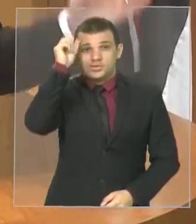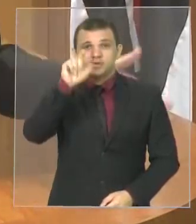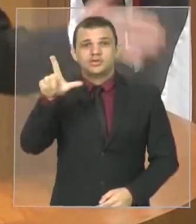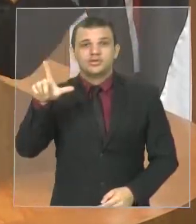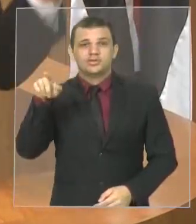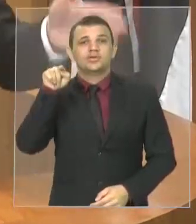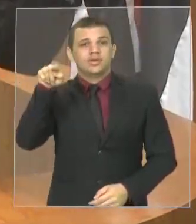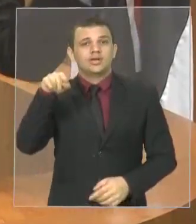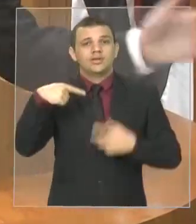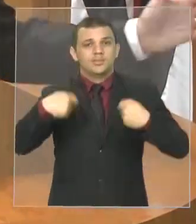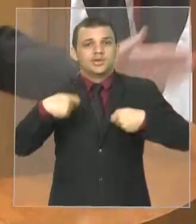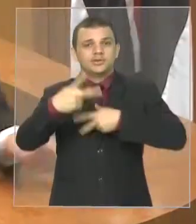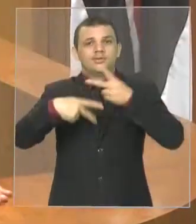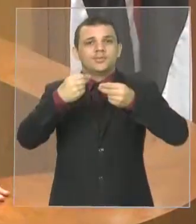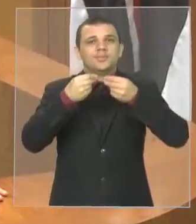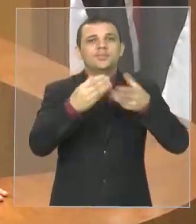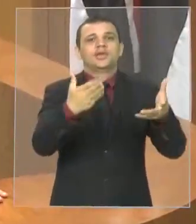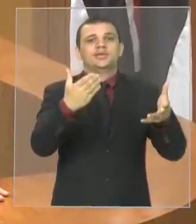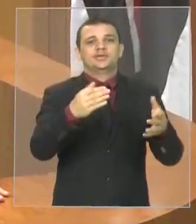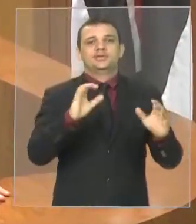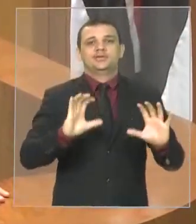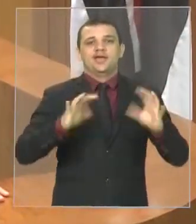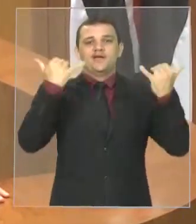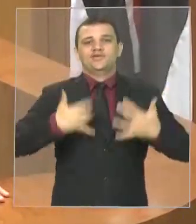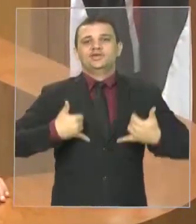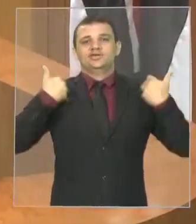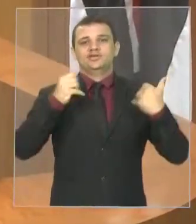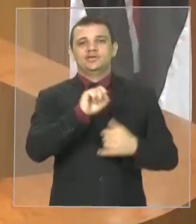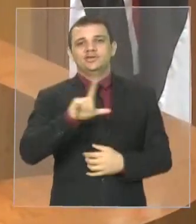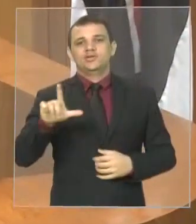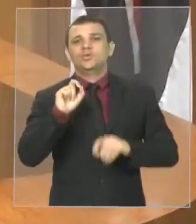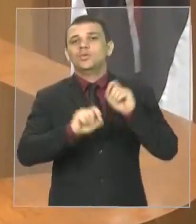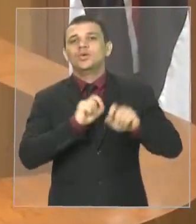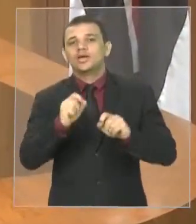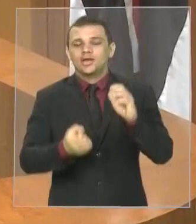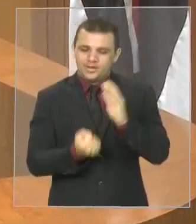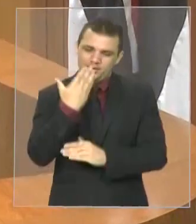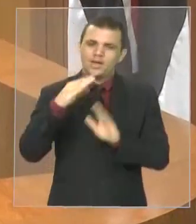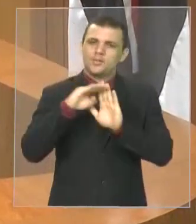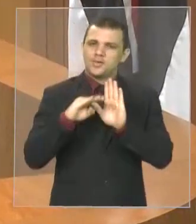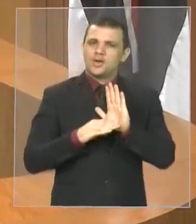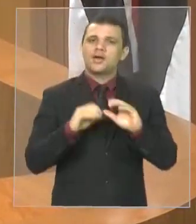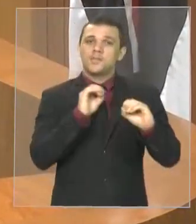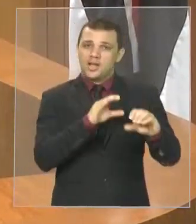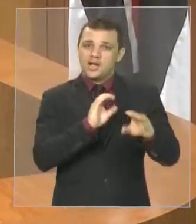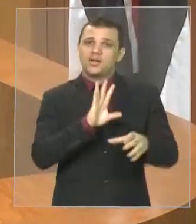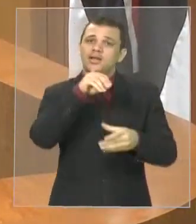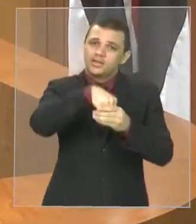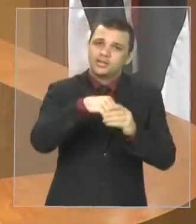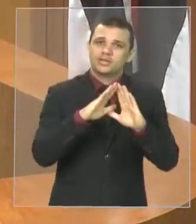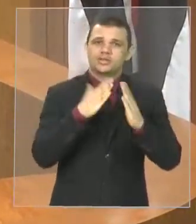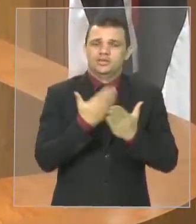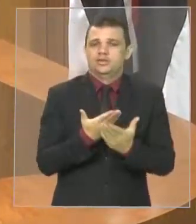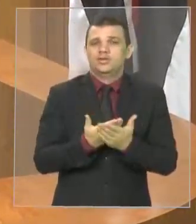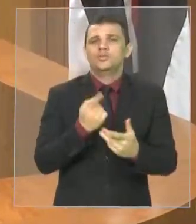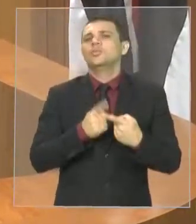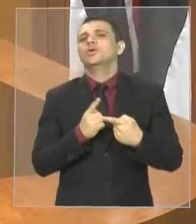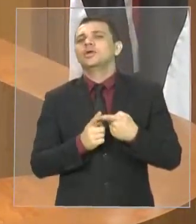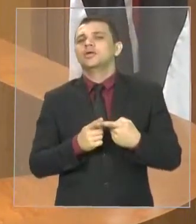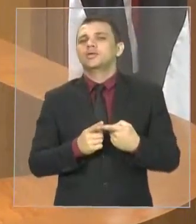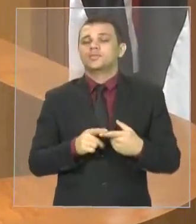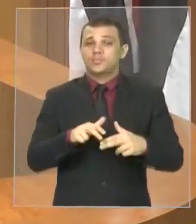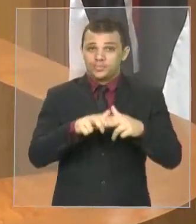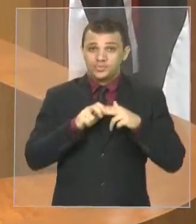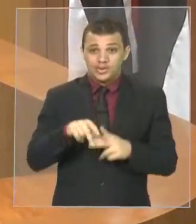crie o programa Aula nas Escolas. Sabe por quê? Porque as escolas de São Luís estão sem aula, não por conta do movimento